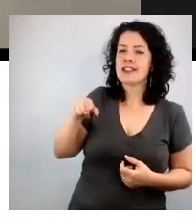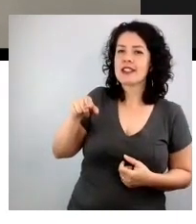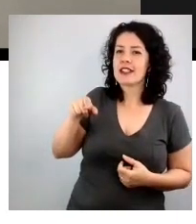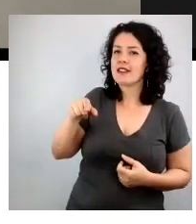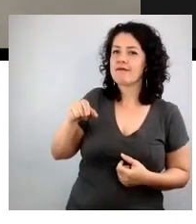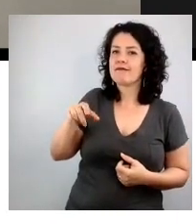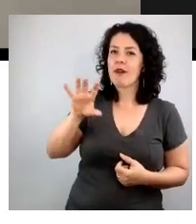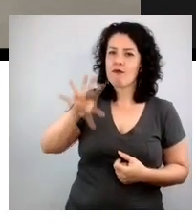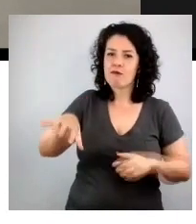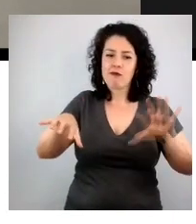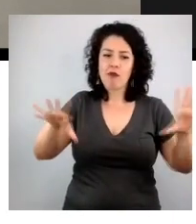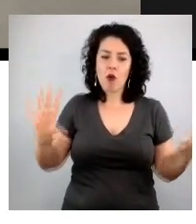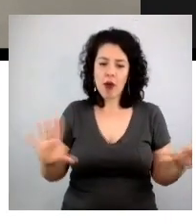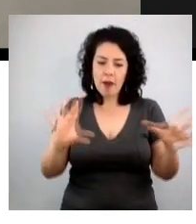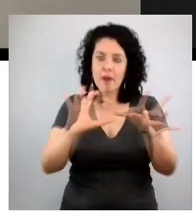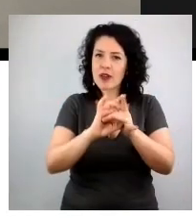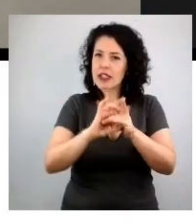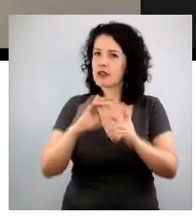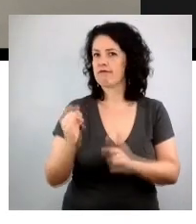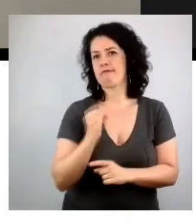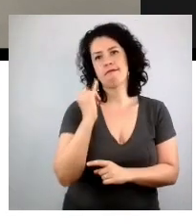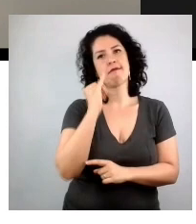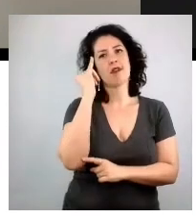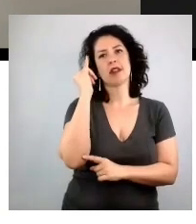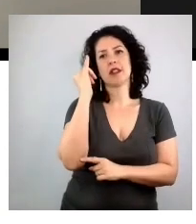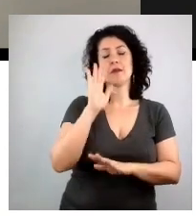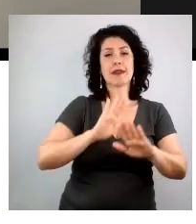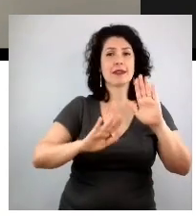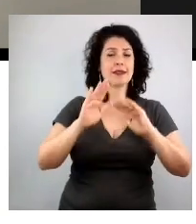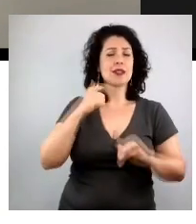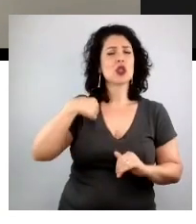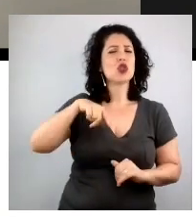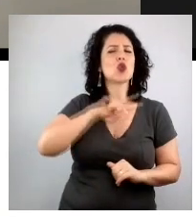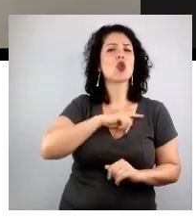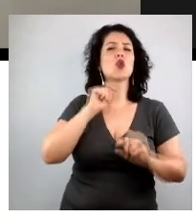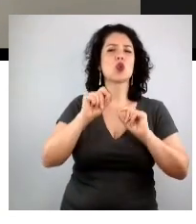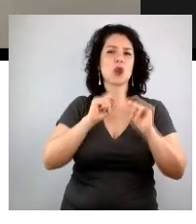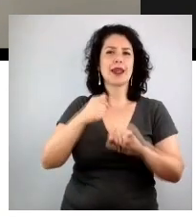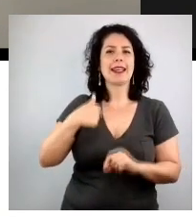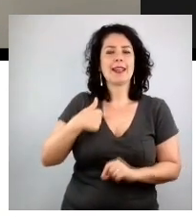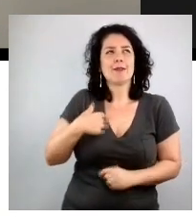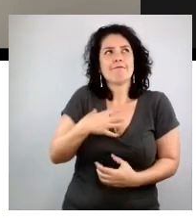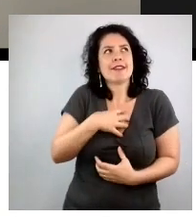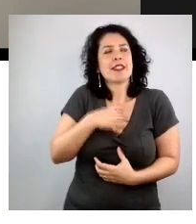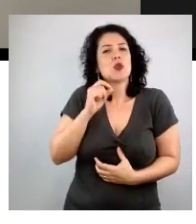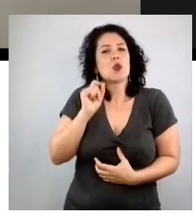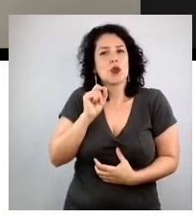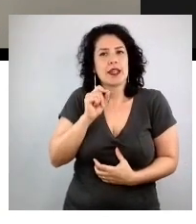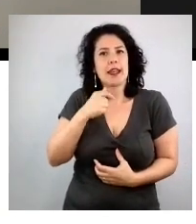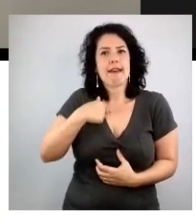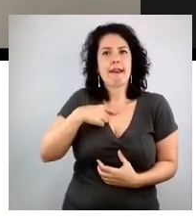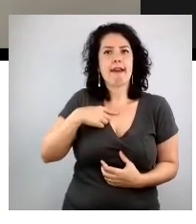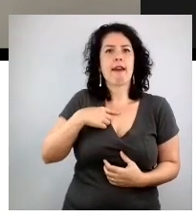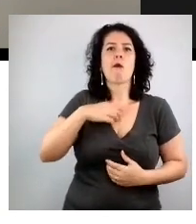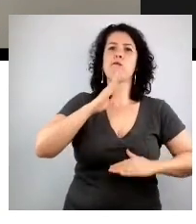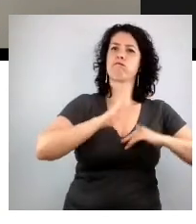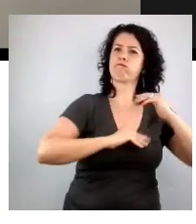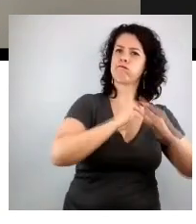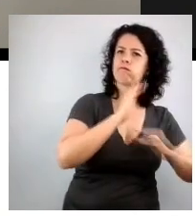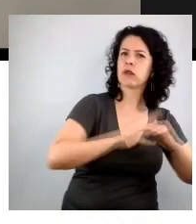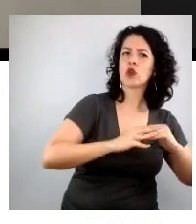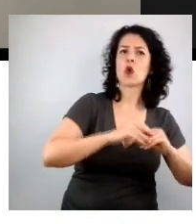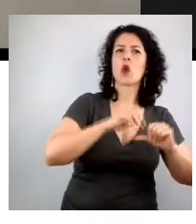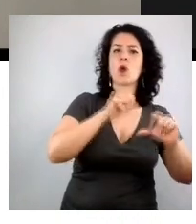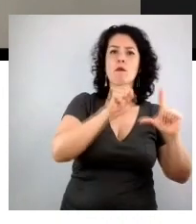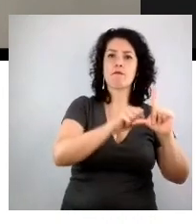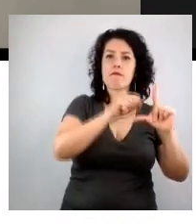filtro, porque muitas vezes, sabe, Nath, eu sinto que de um lado eu tenho um potencial gigantesco de um influenciador, que muitas vezes